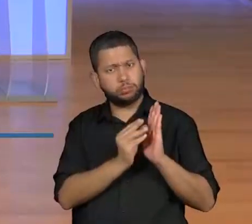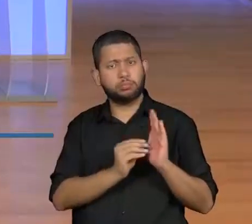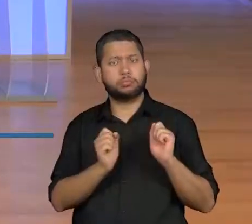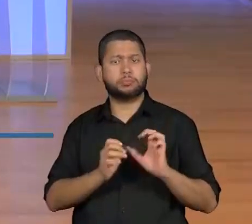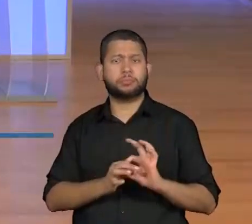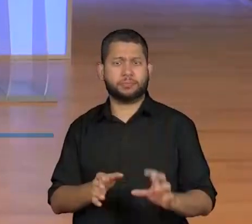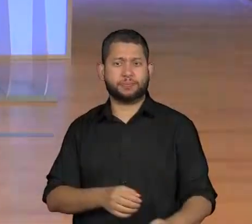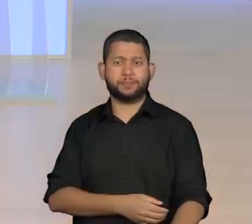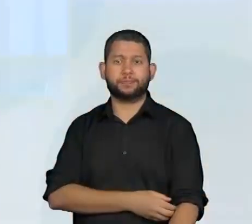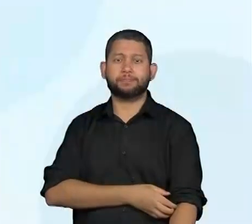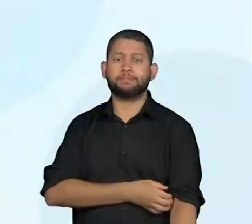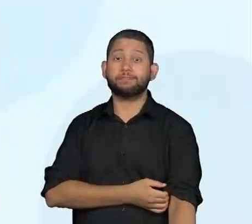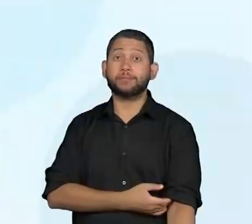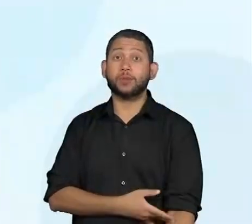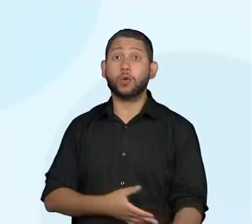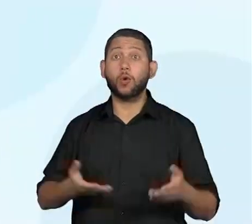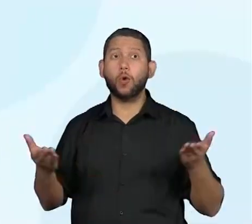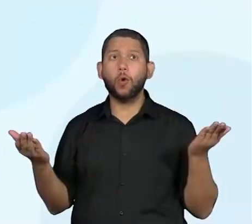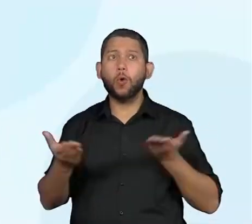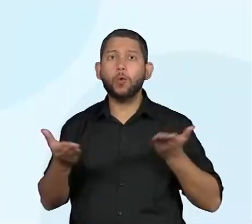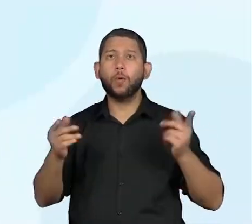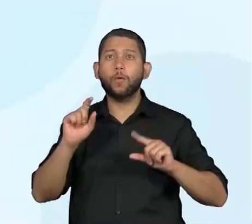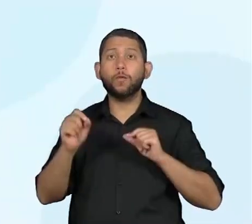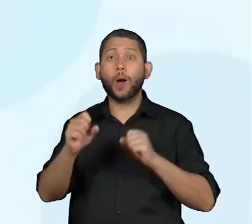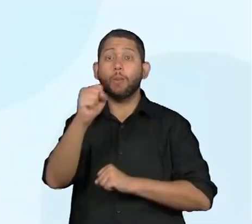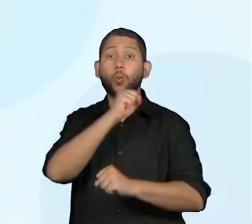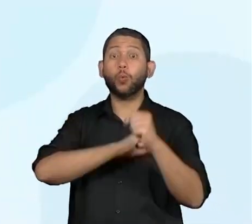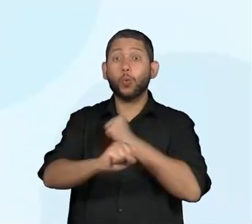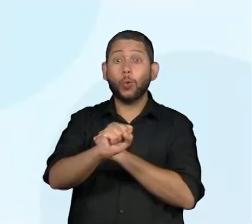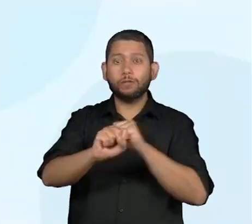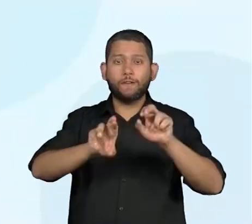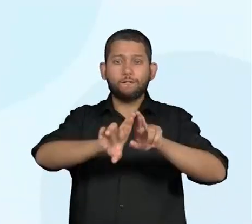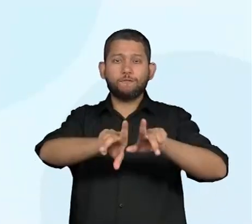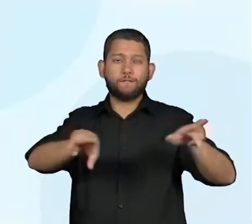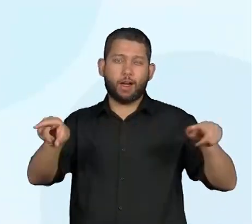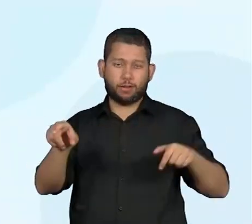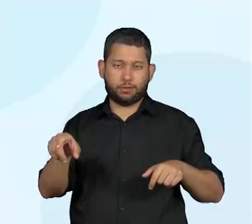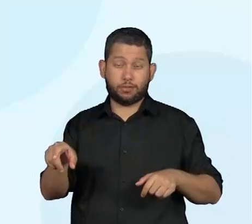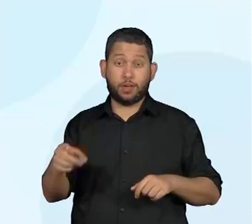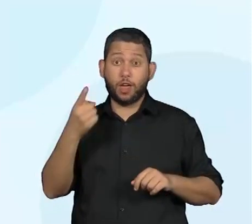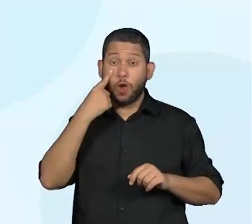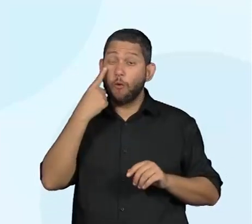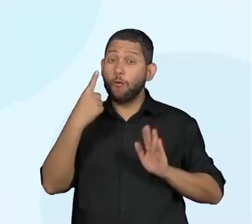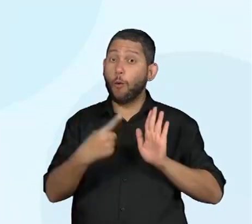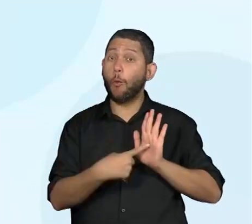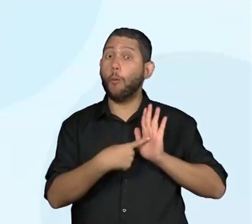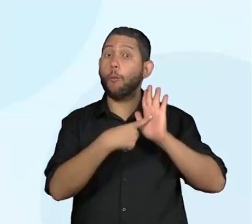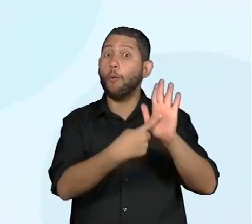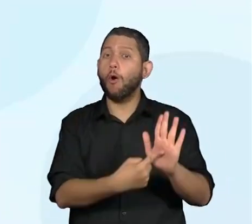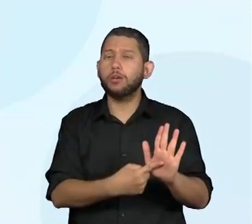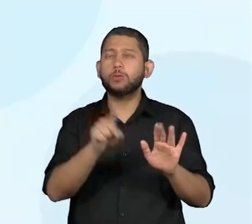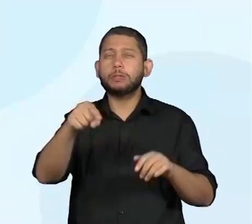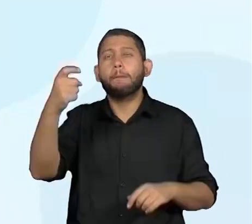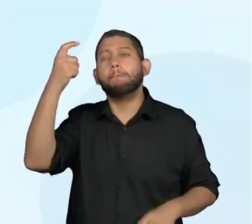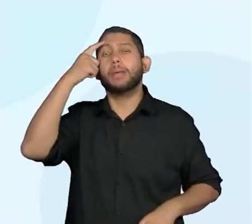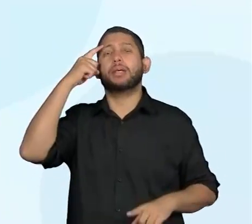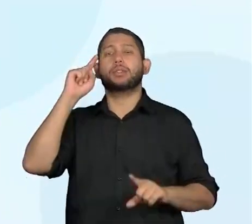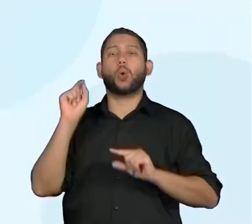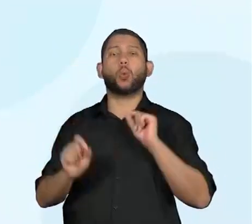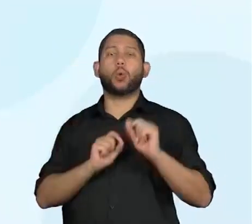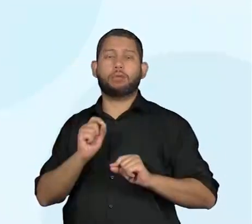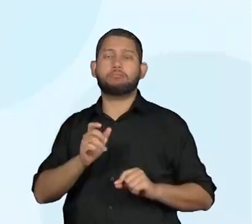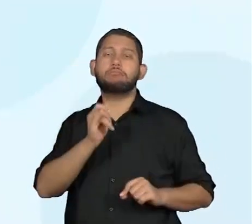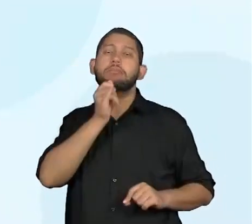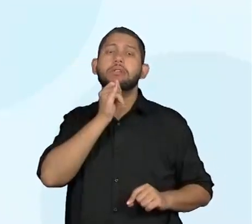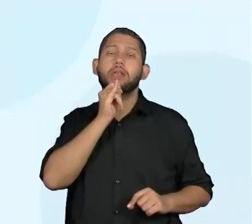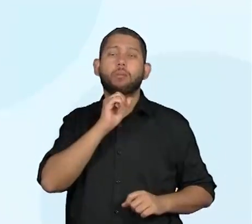atividade Tempestade de Lutas, onde nós temos que pensar a primeira coisa que vem em mente quando falamos no termo